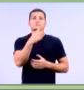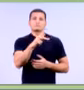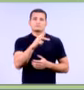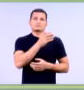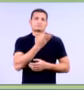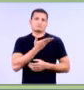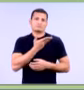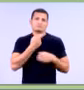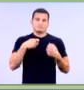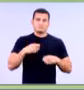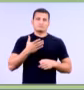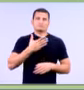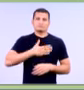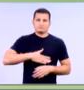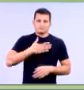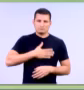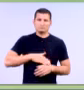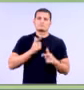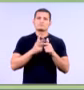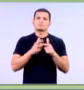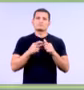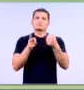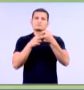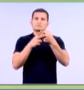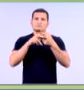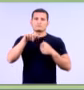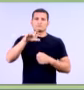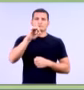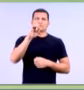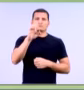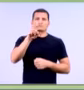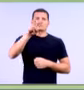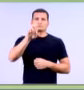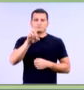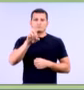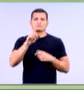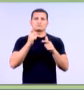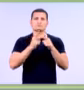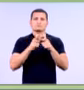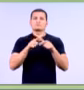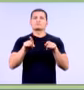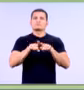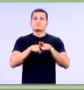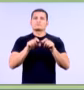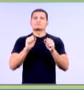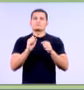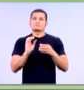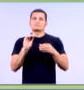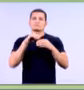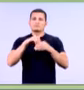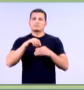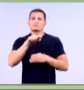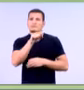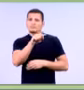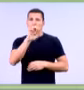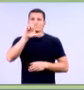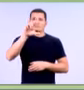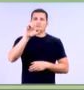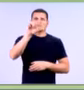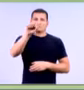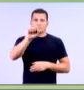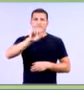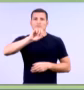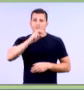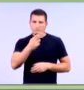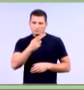Por que que o verbo é devem? Porque nós também poderemos incluir eles ou vocês, né? Vocês